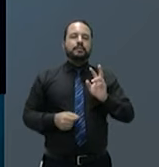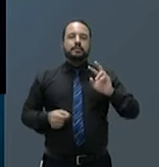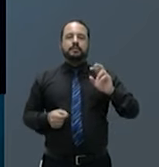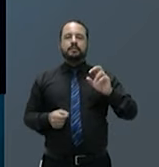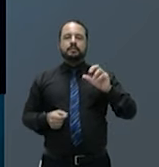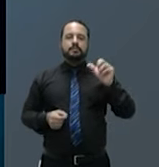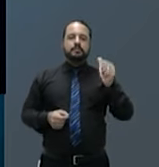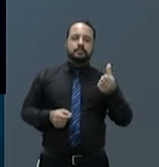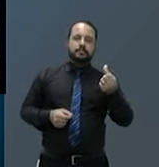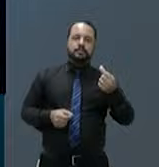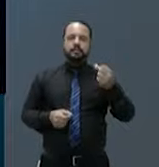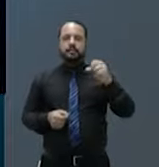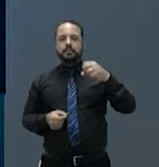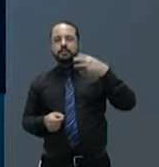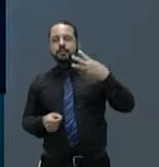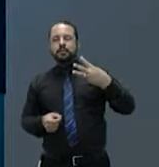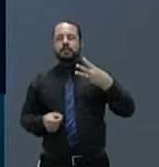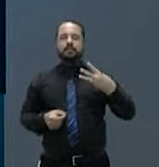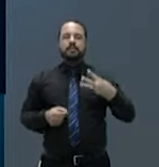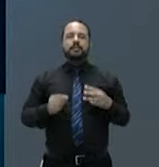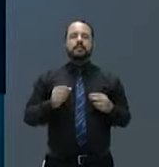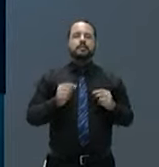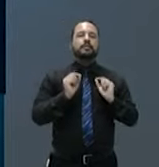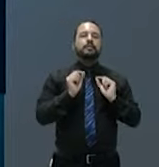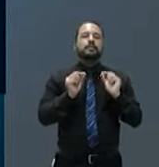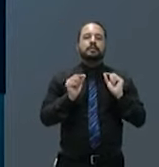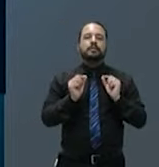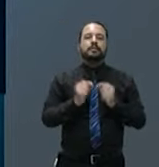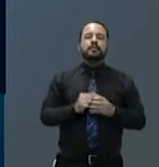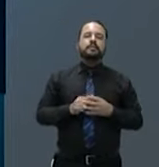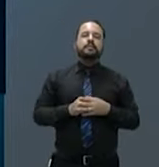6563. Pois não?